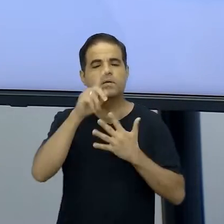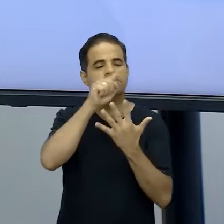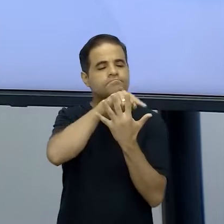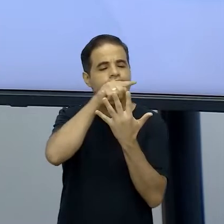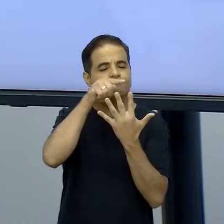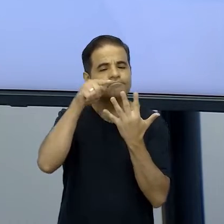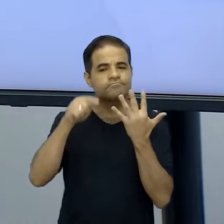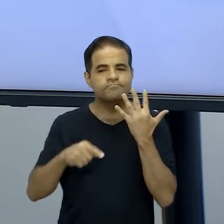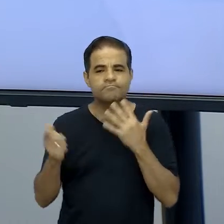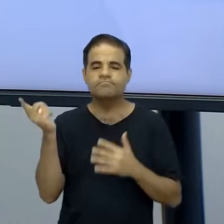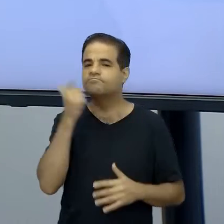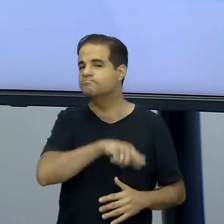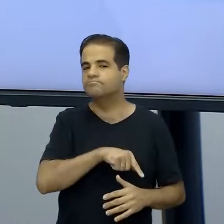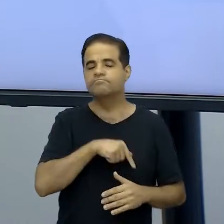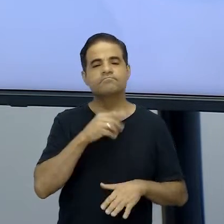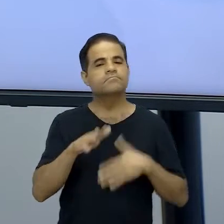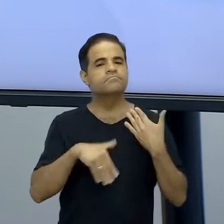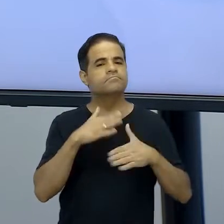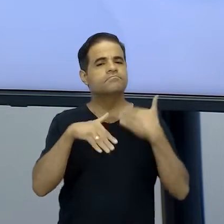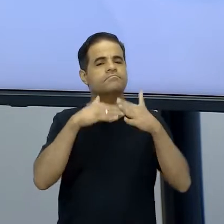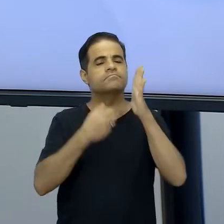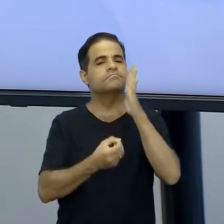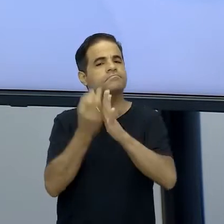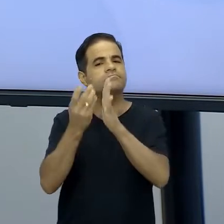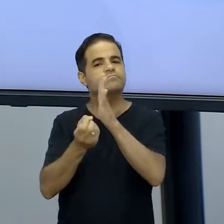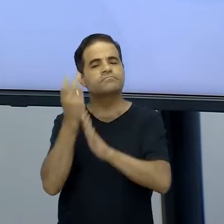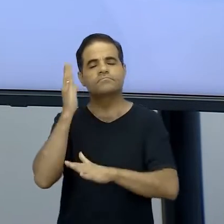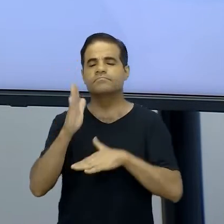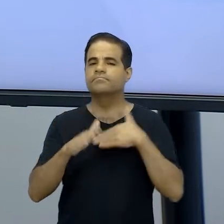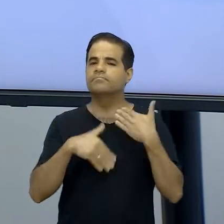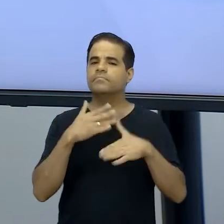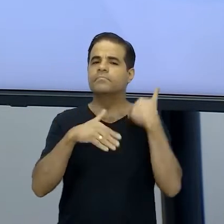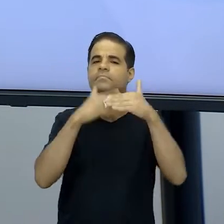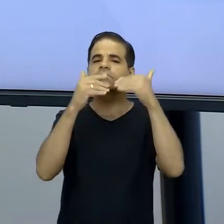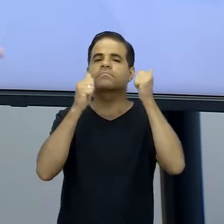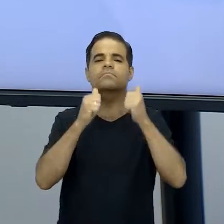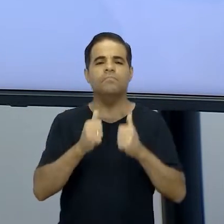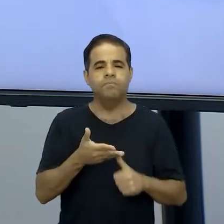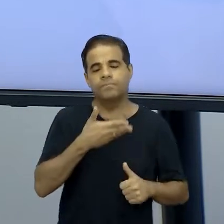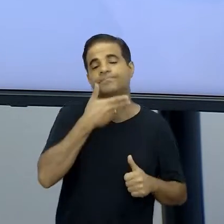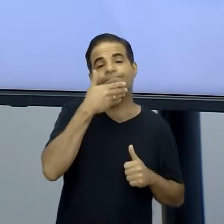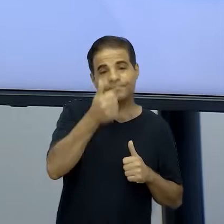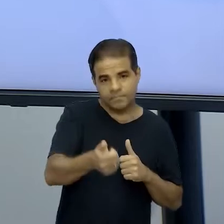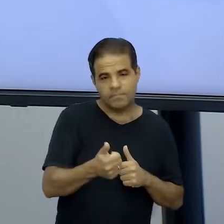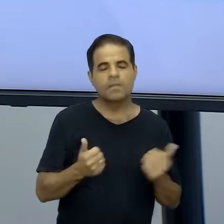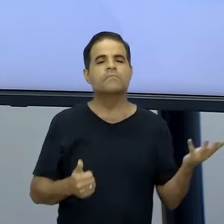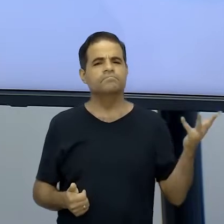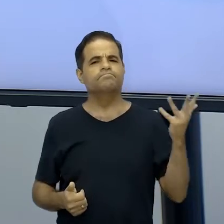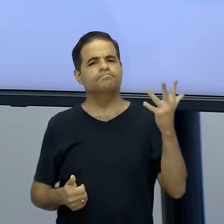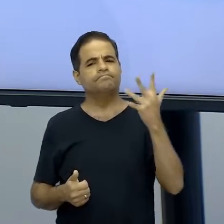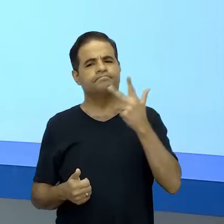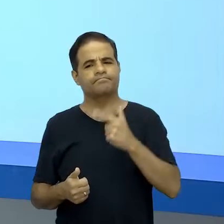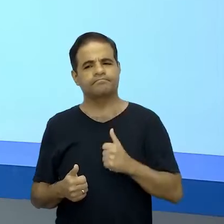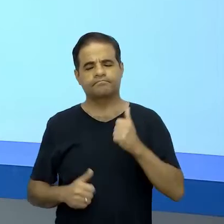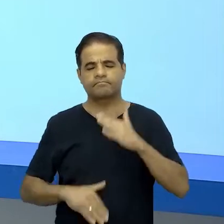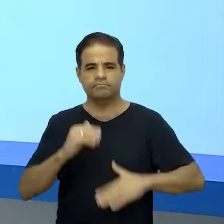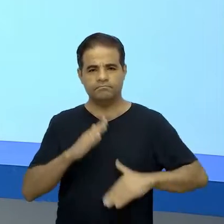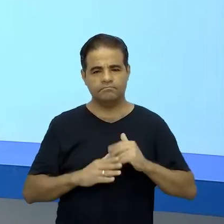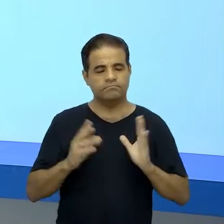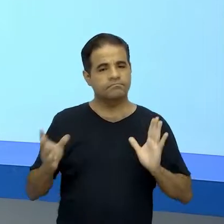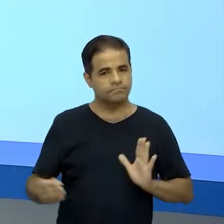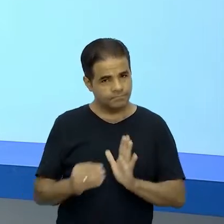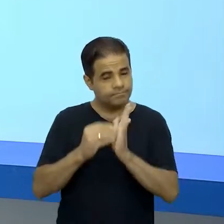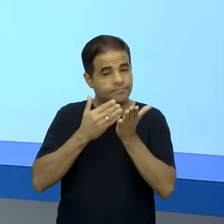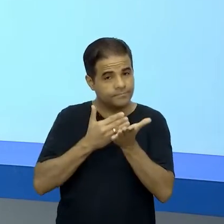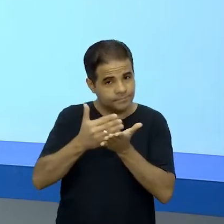para conseguir fazer o meu processo de criação se desenvolver de uma forma mais fácil, mais fluida, né, Prof. Fernanda? É isso aí. Então, para